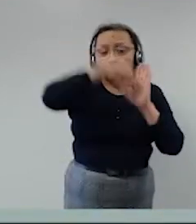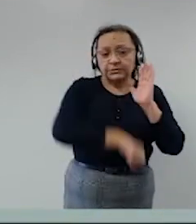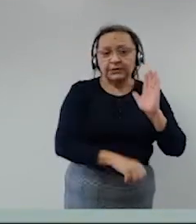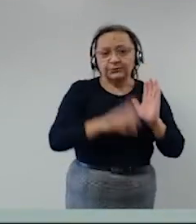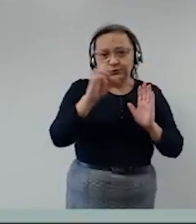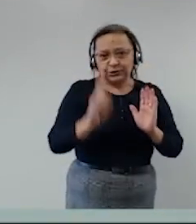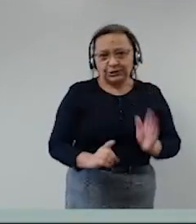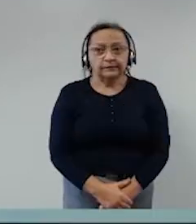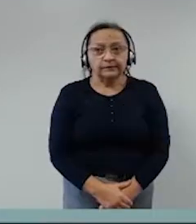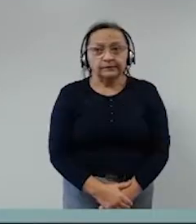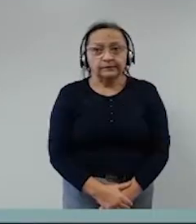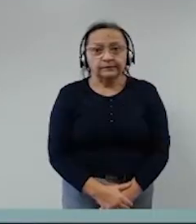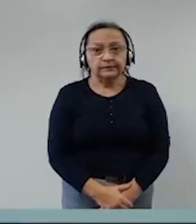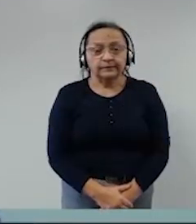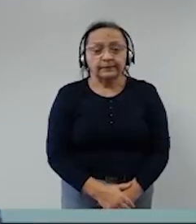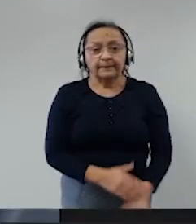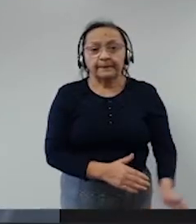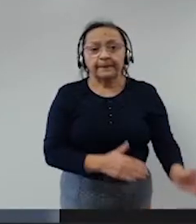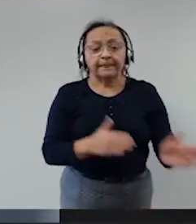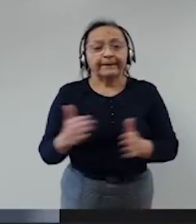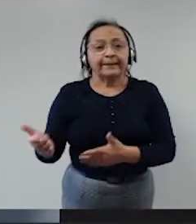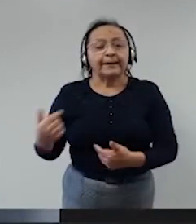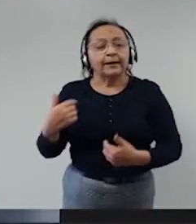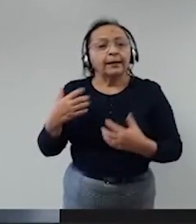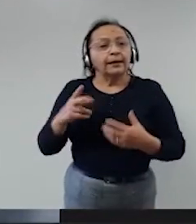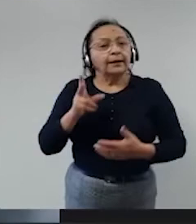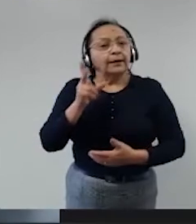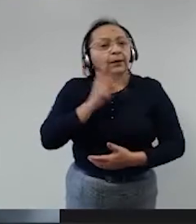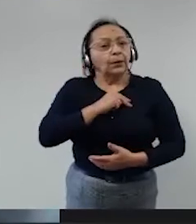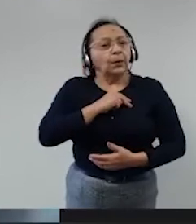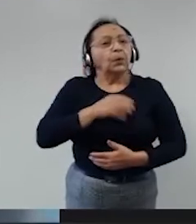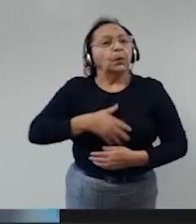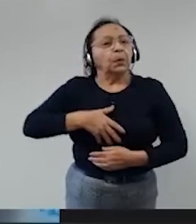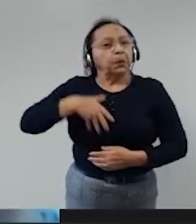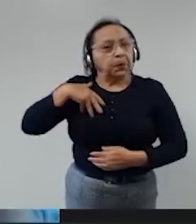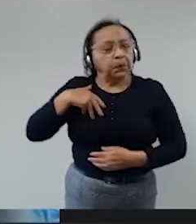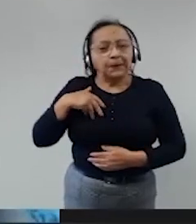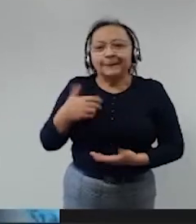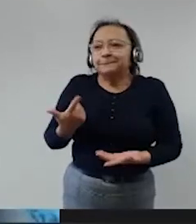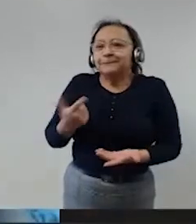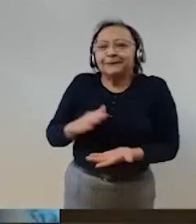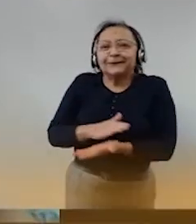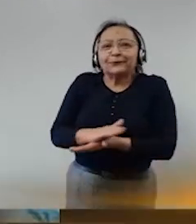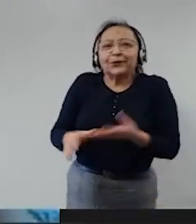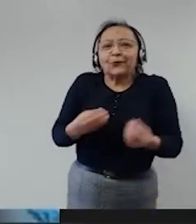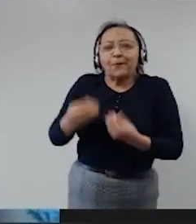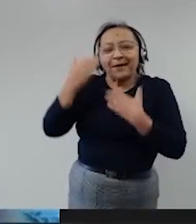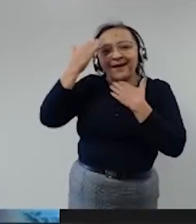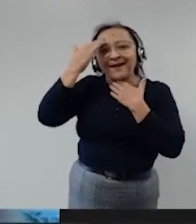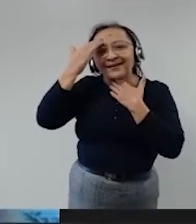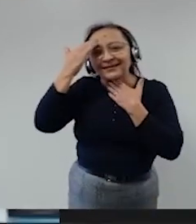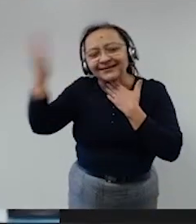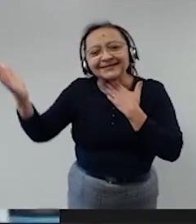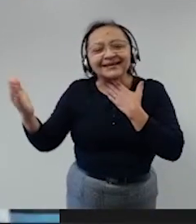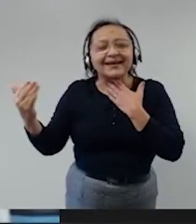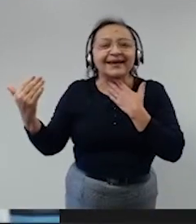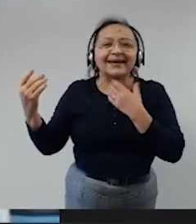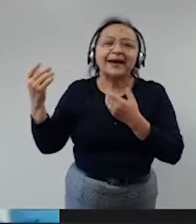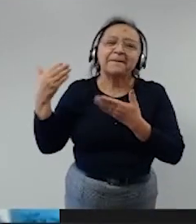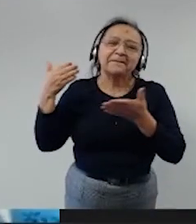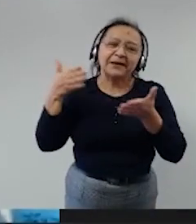a todos. Não tenho palavras para agradecer a participação da Dervana, do Márcio e da